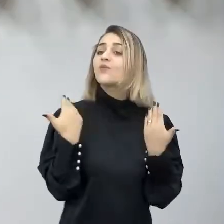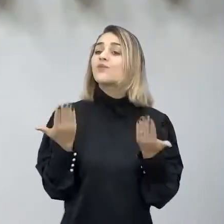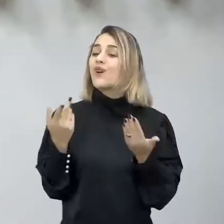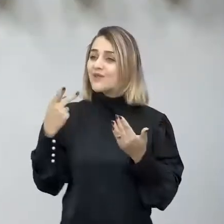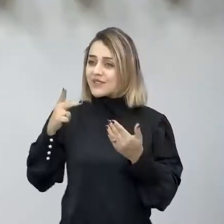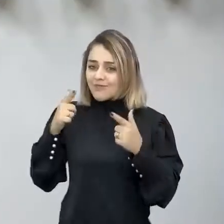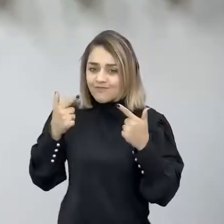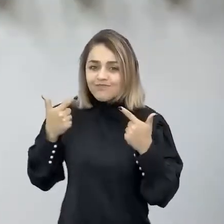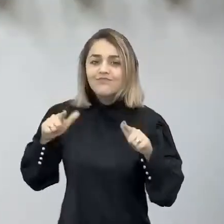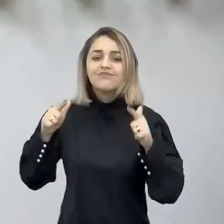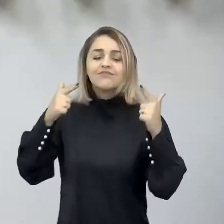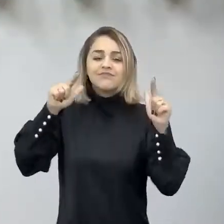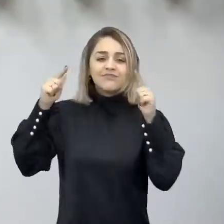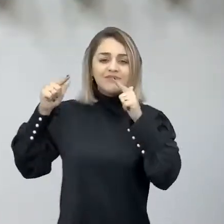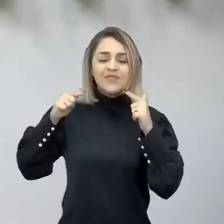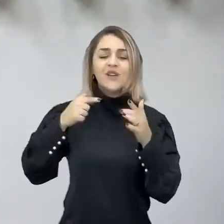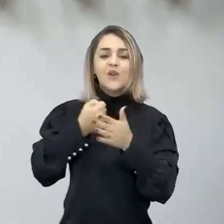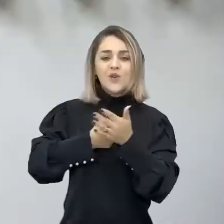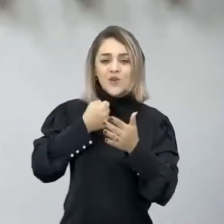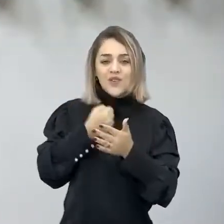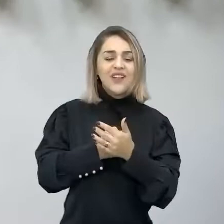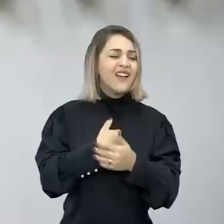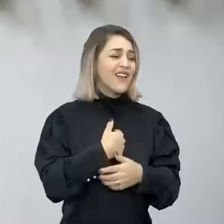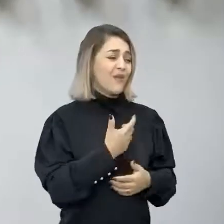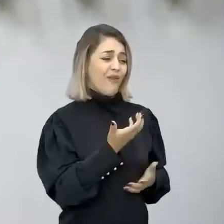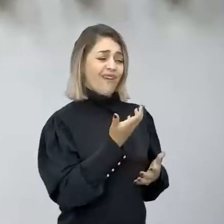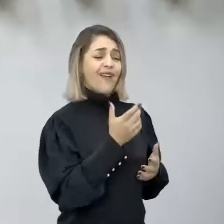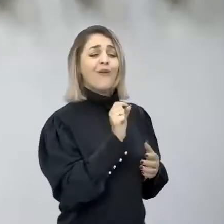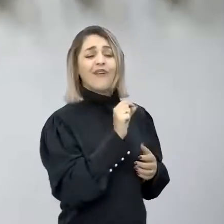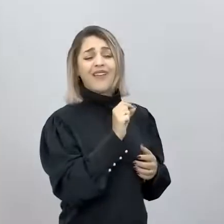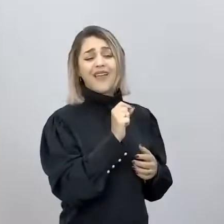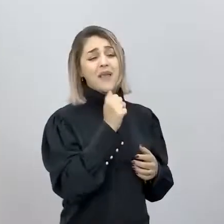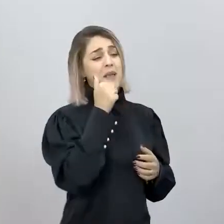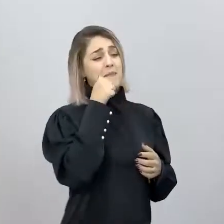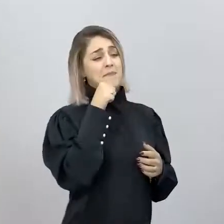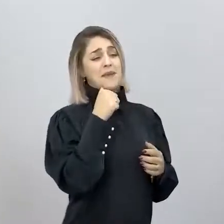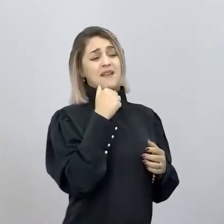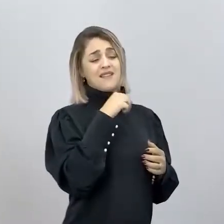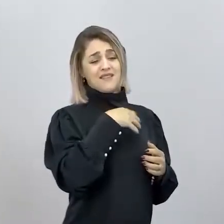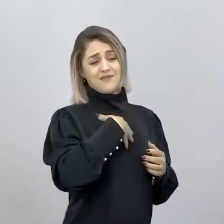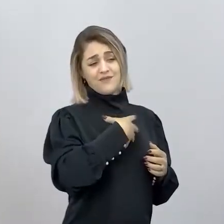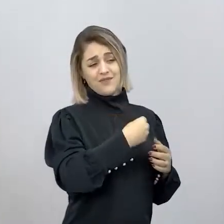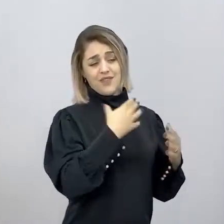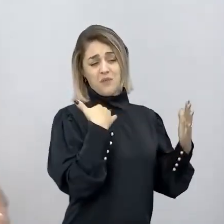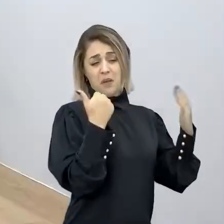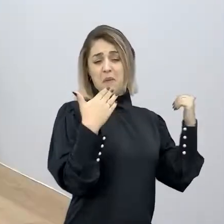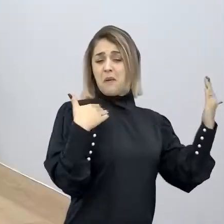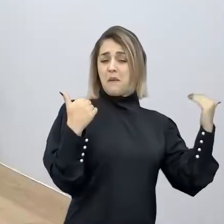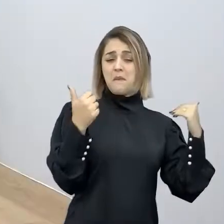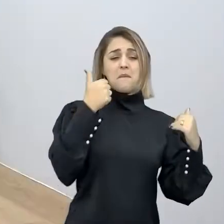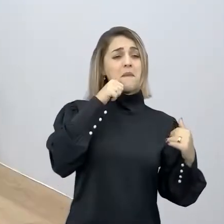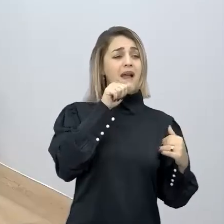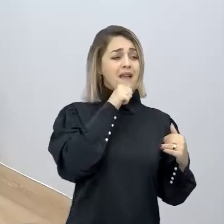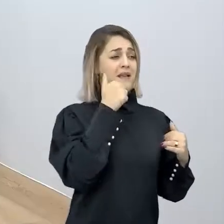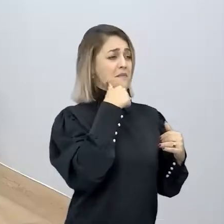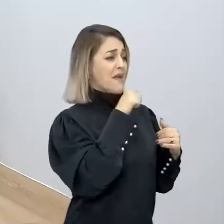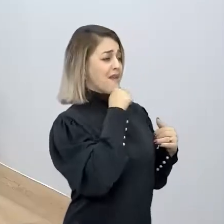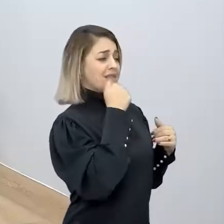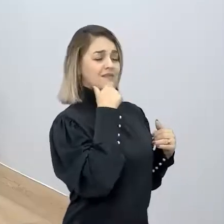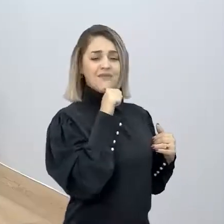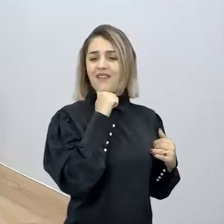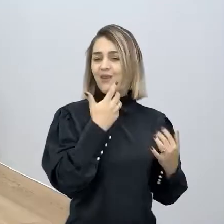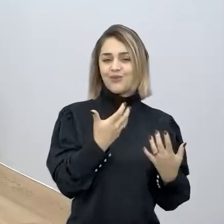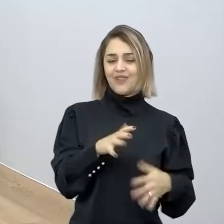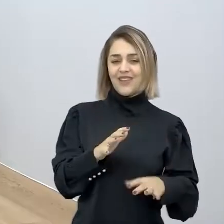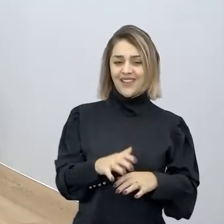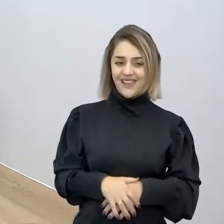quero ficar um dia inteiro sem mãe, mãe, mãe. Ah, tá, um manifesto Não, pelo silêncio. Não, a Júlia falou que